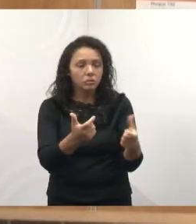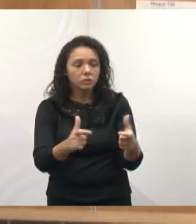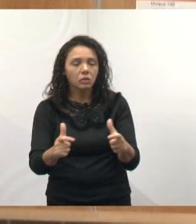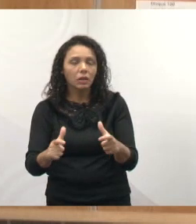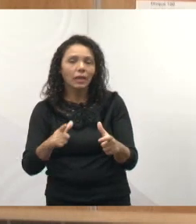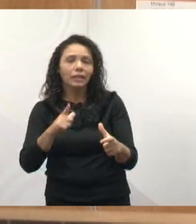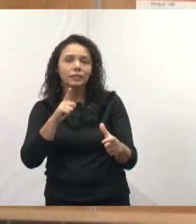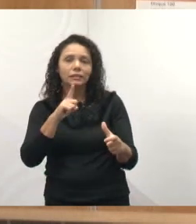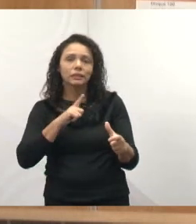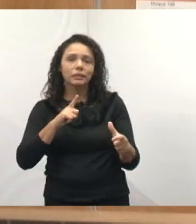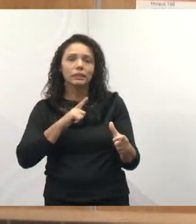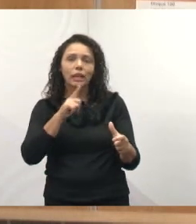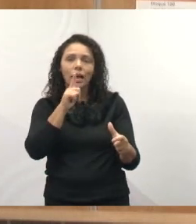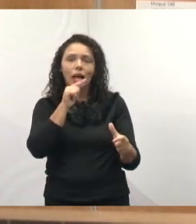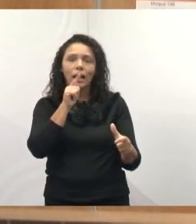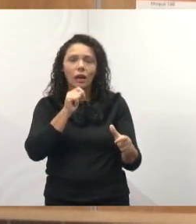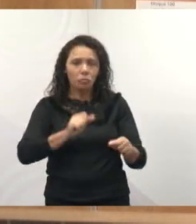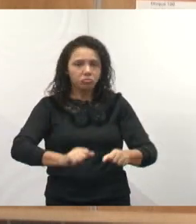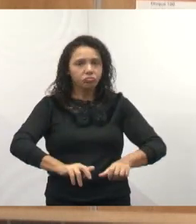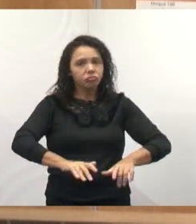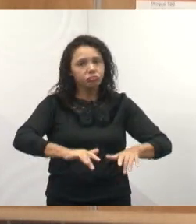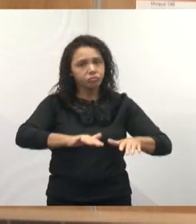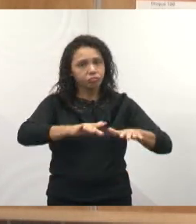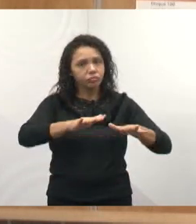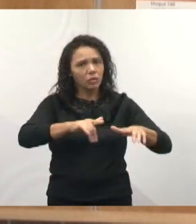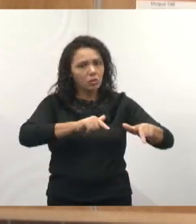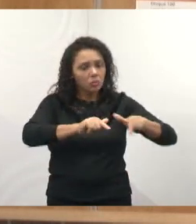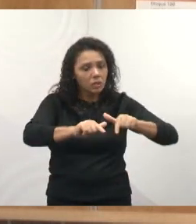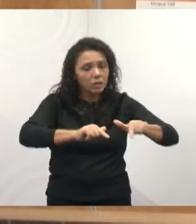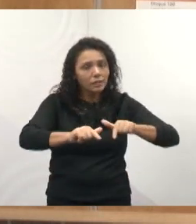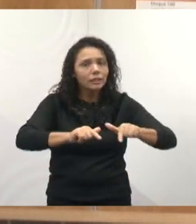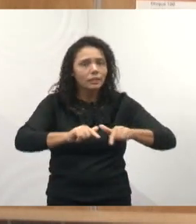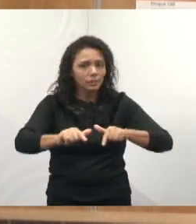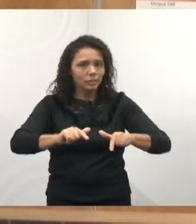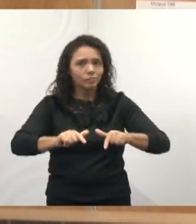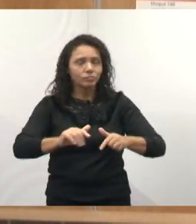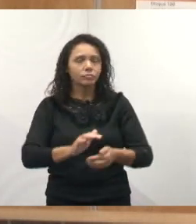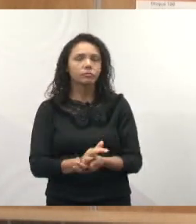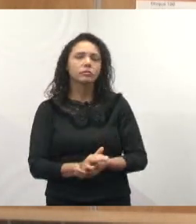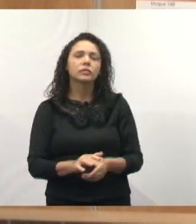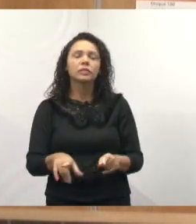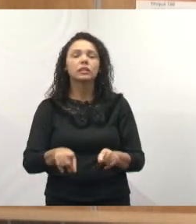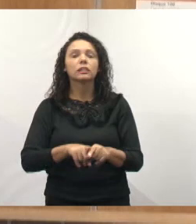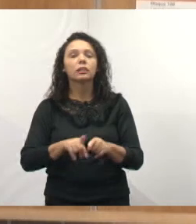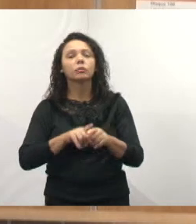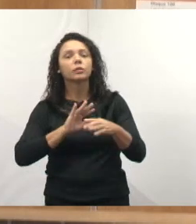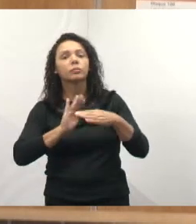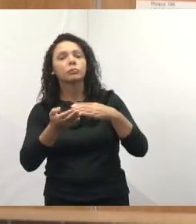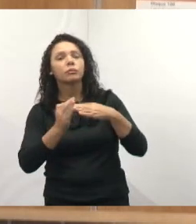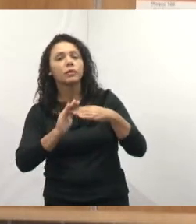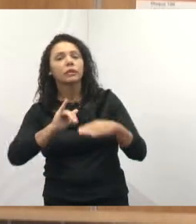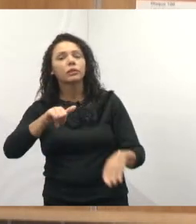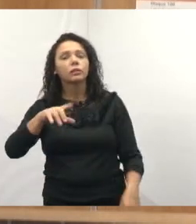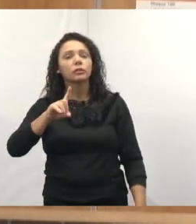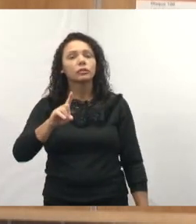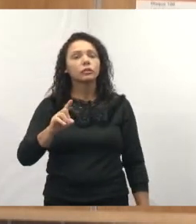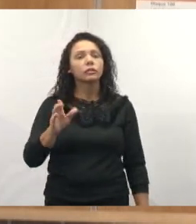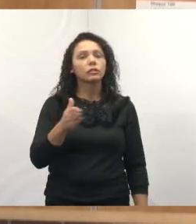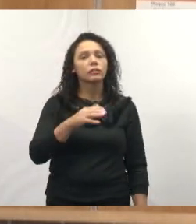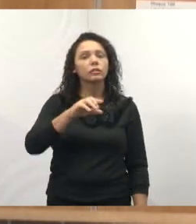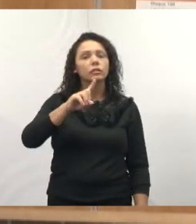Uma obra também que está ficando ali de uma grandeza, né, Edgar? Que é ali no Jardim Luiza, que também